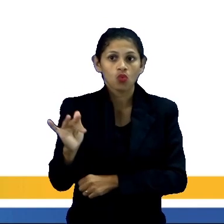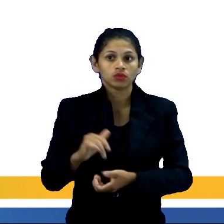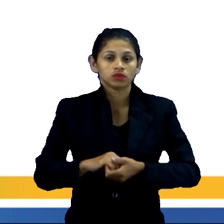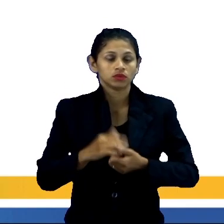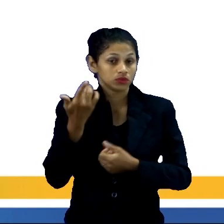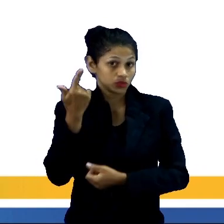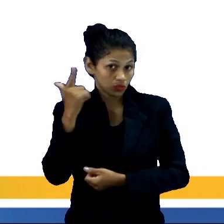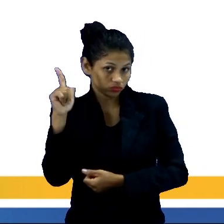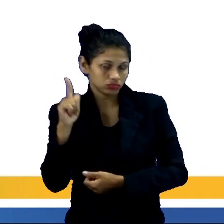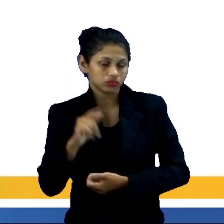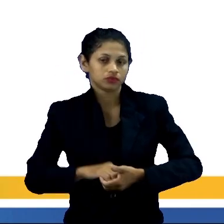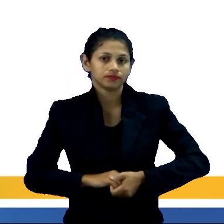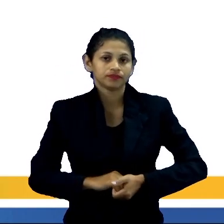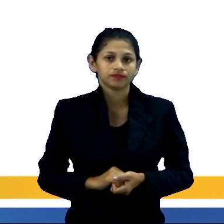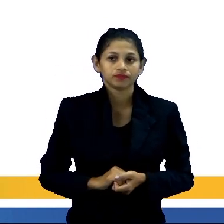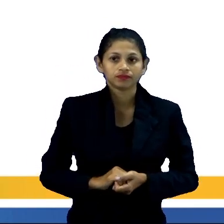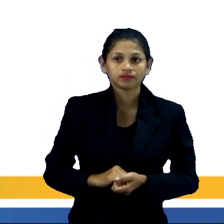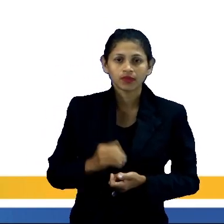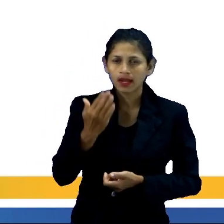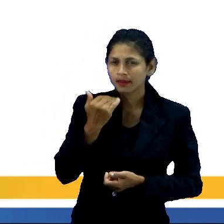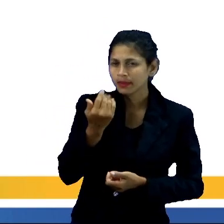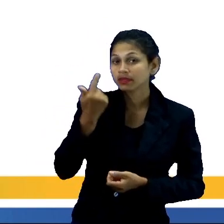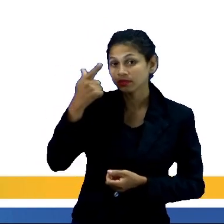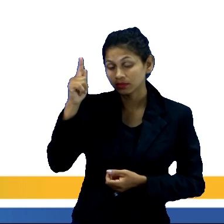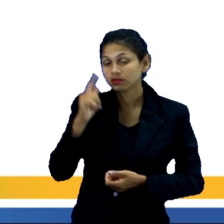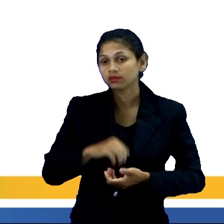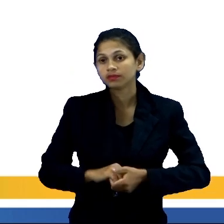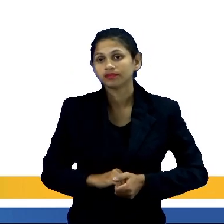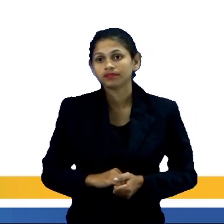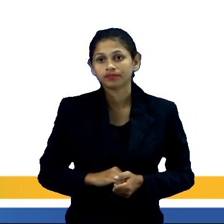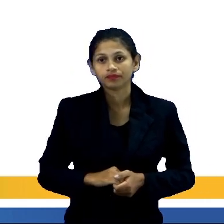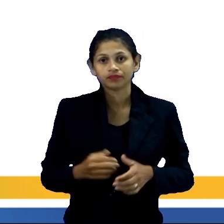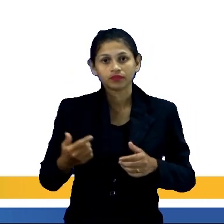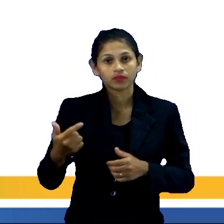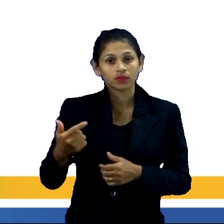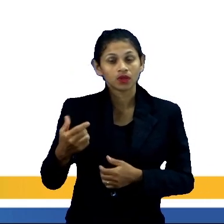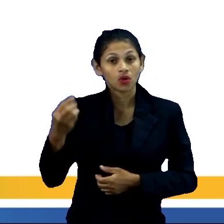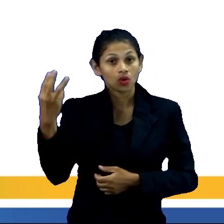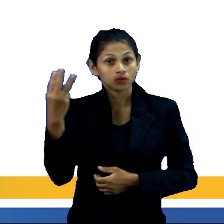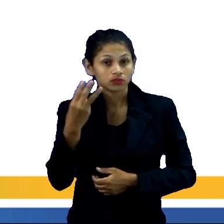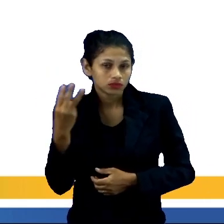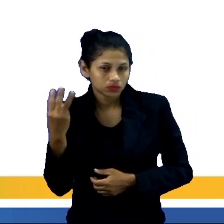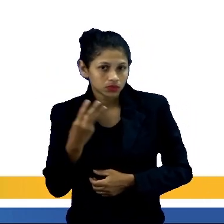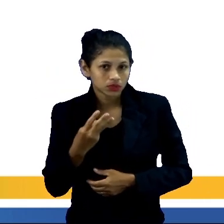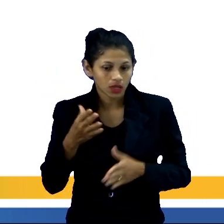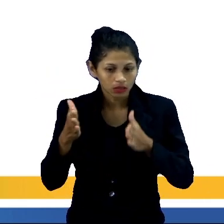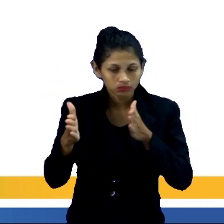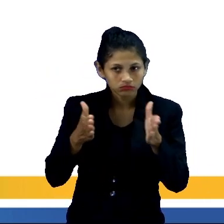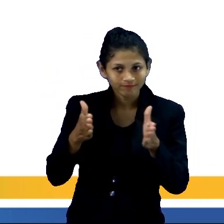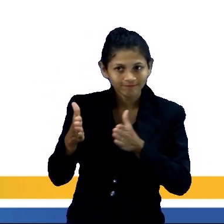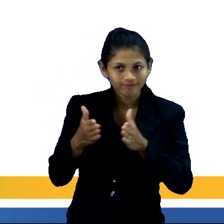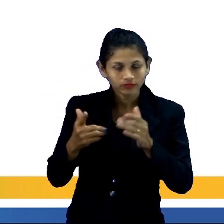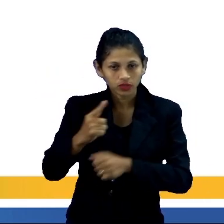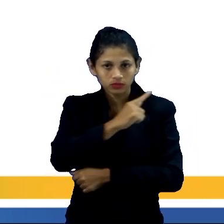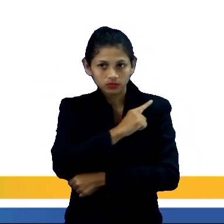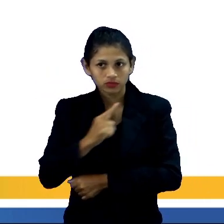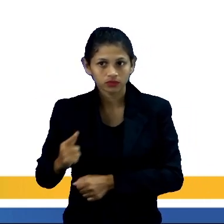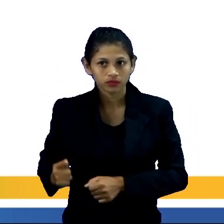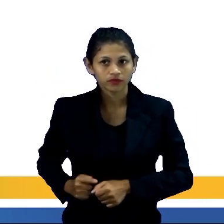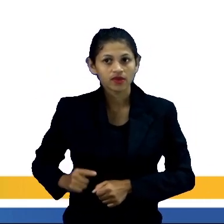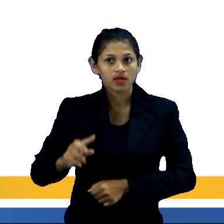alimentos. O terceiro período, né, que é o primeiro governo do Getúlio Vargas, né, de